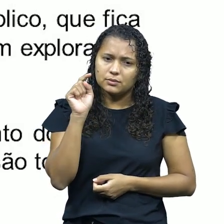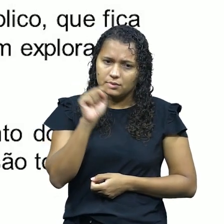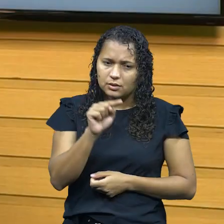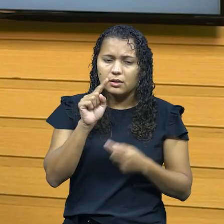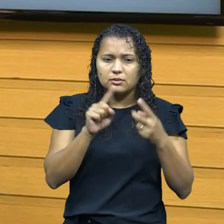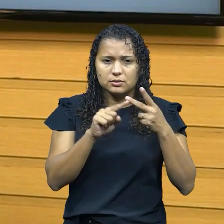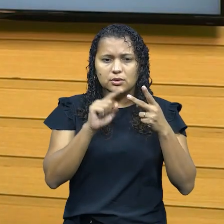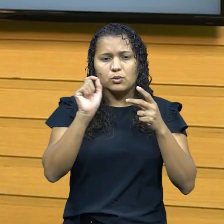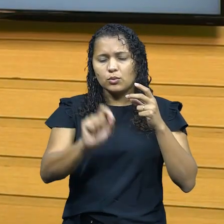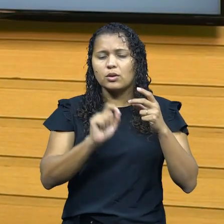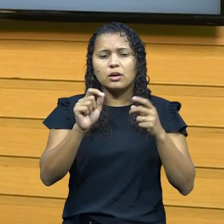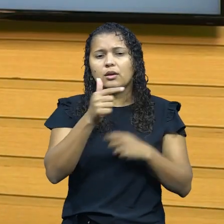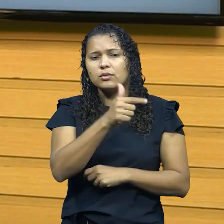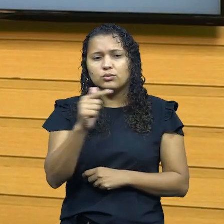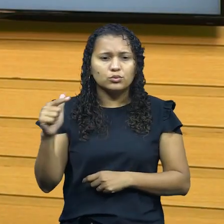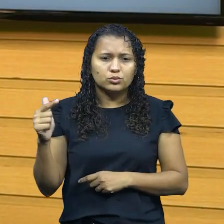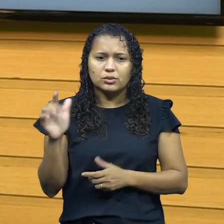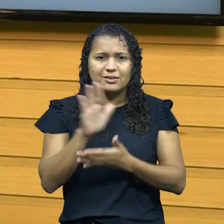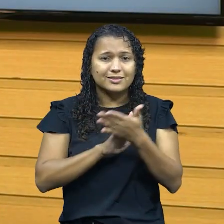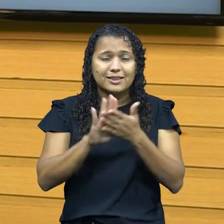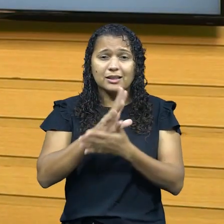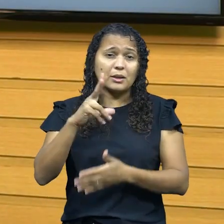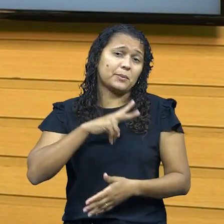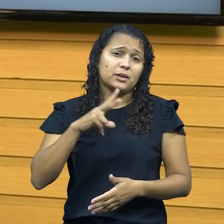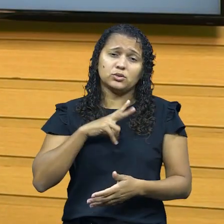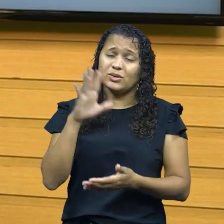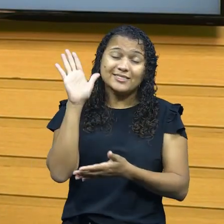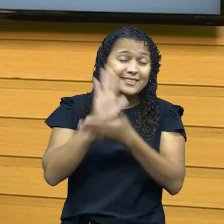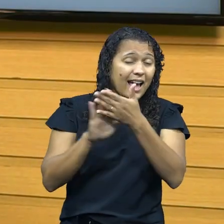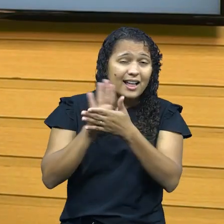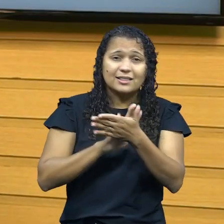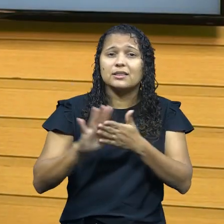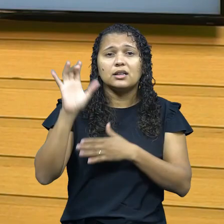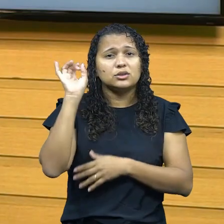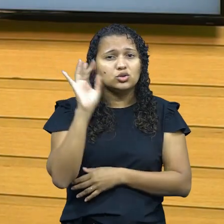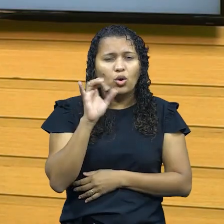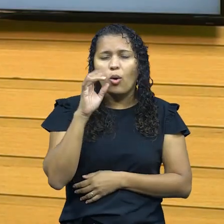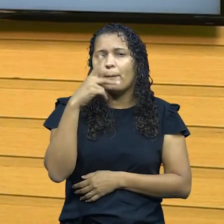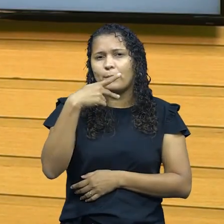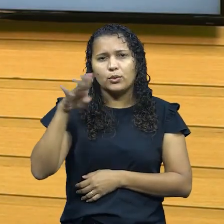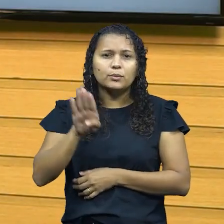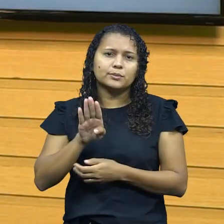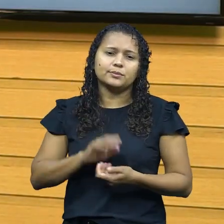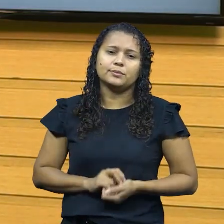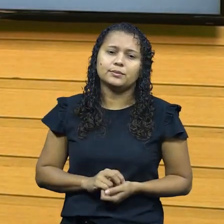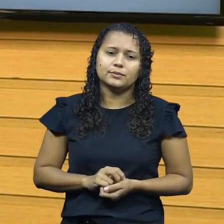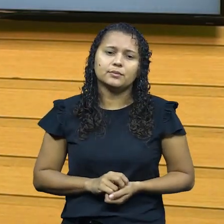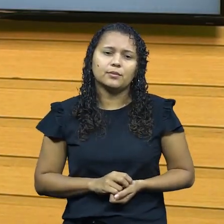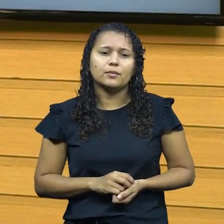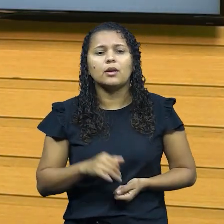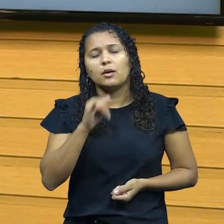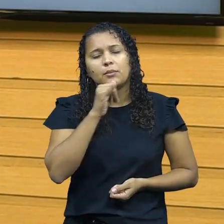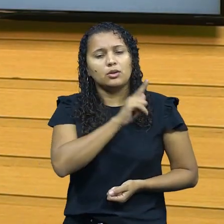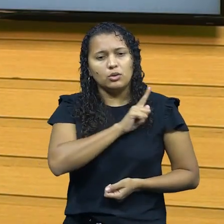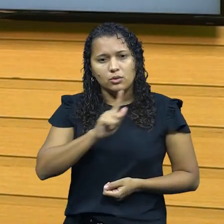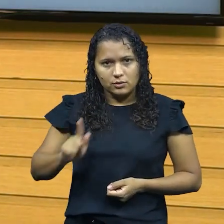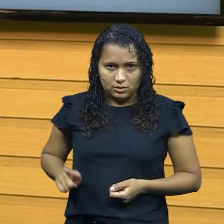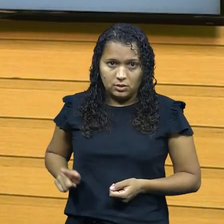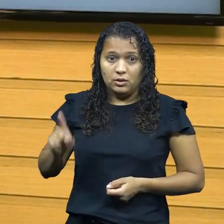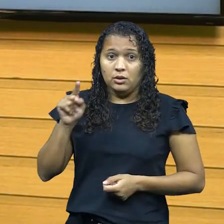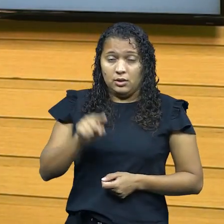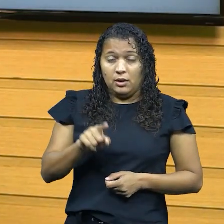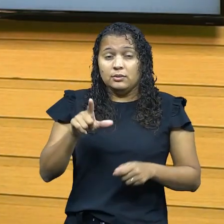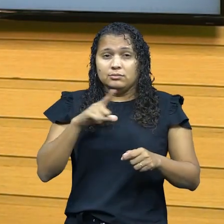Port, não há ação nenhuma privada, é toda pública. É toda pública. O governo,